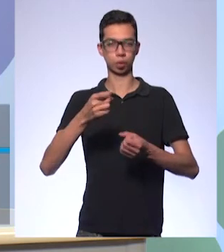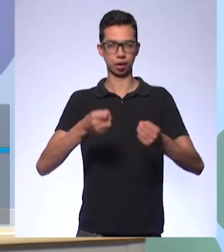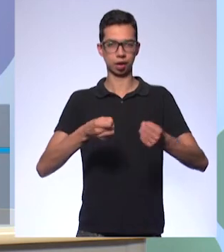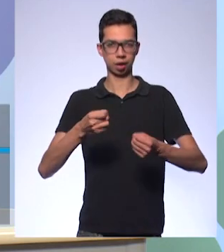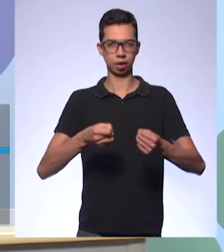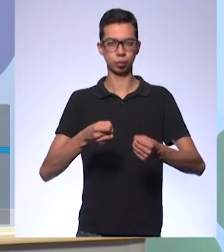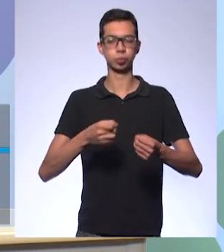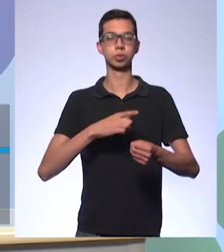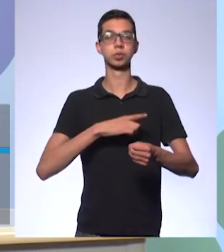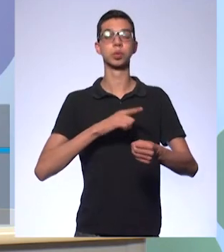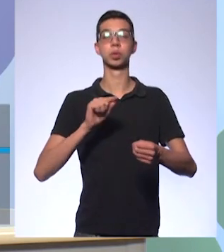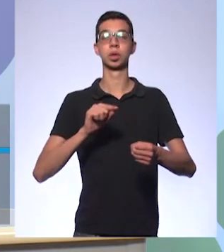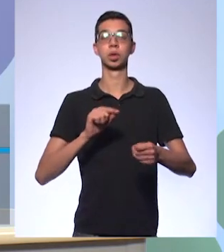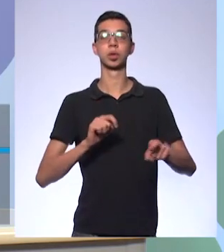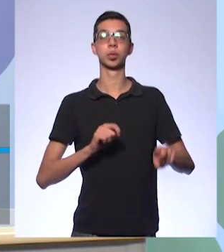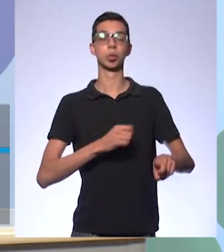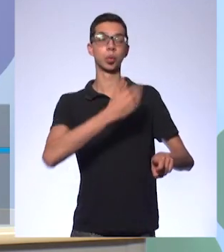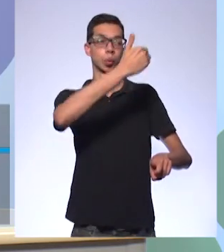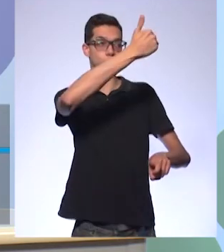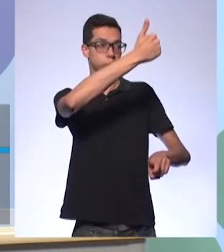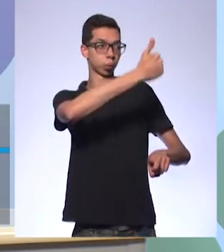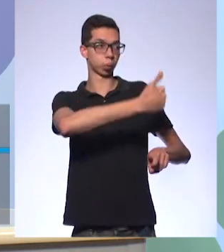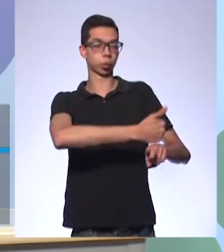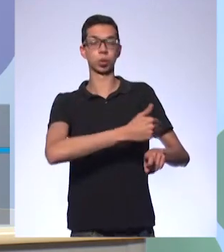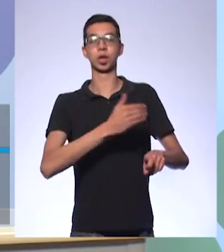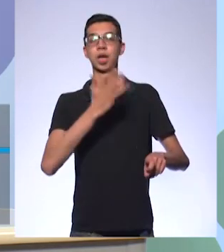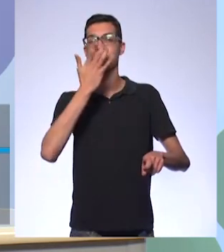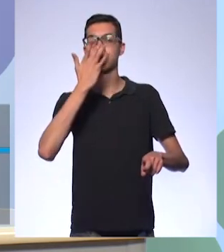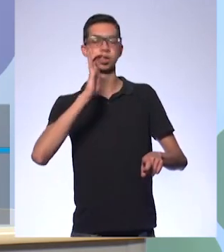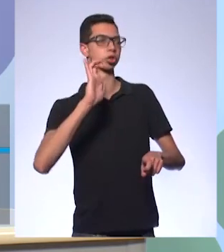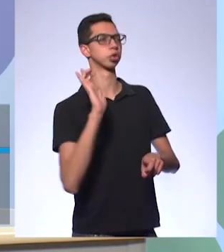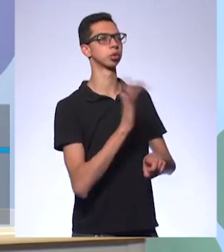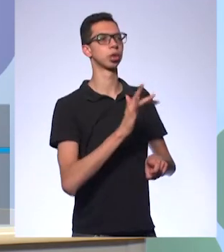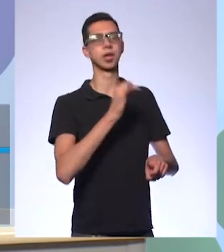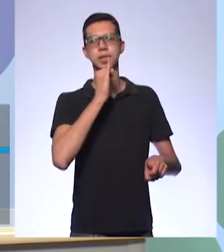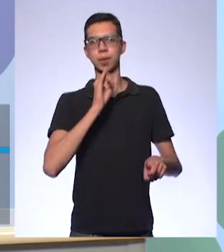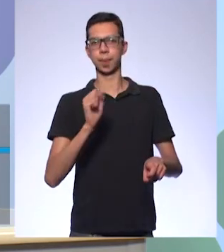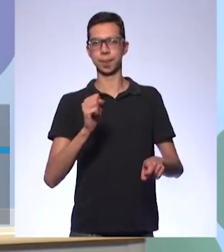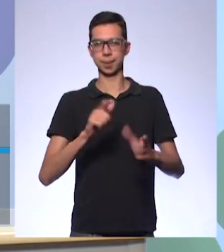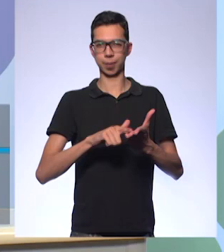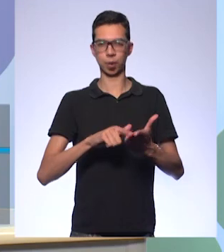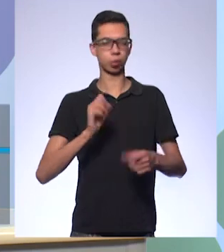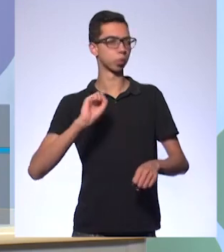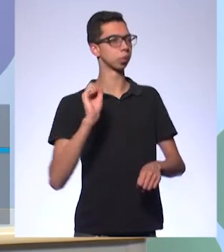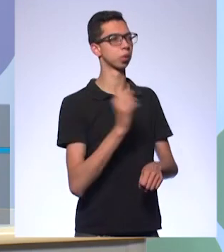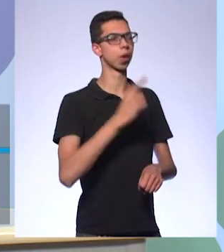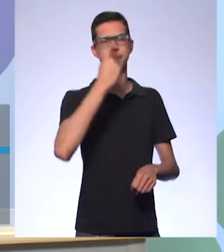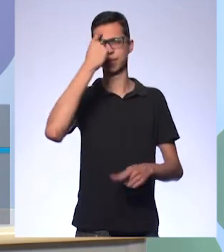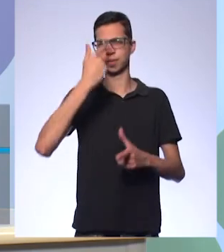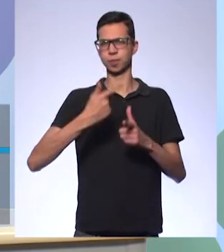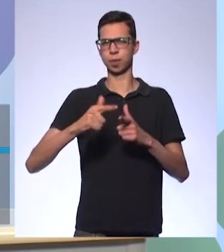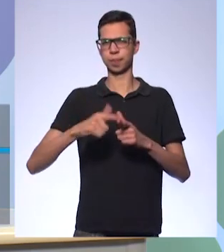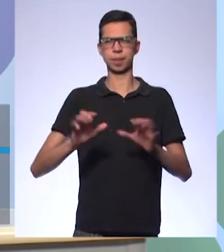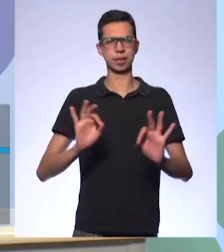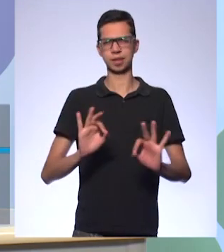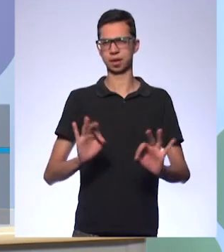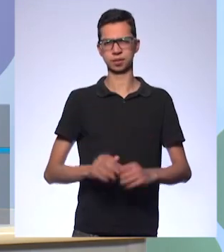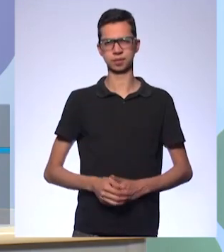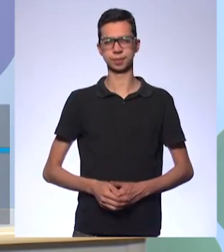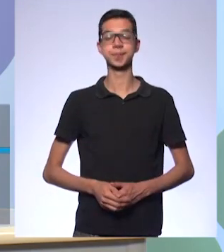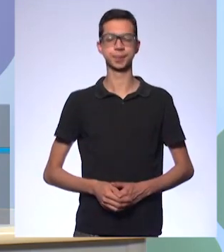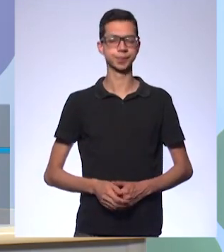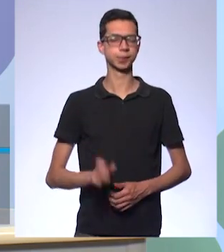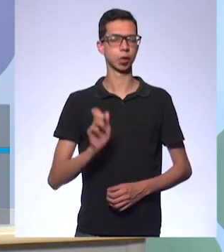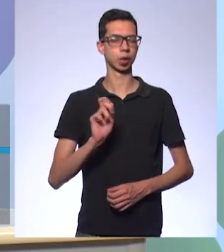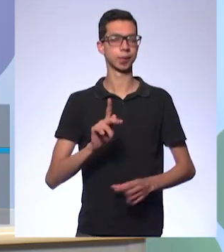um lixo na rua, a gente imagina que aquela ação vai ficar ali, é pontual, né, não vai ocasionar problema nenhum para outras pessoas.